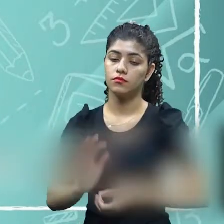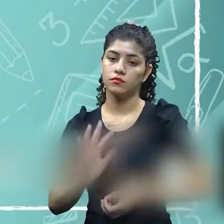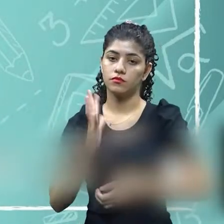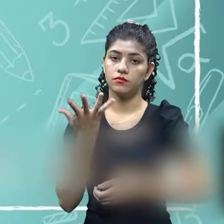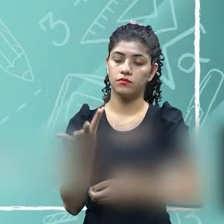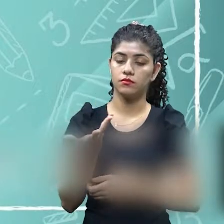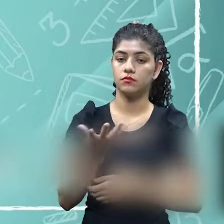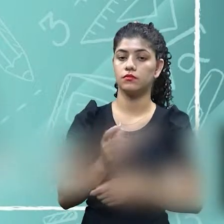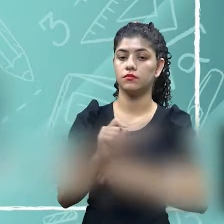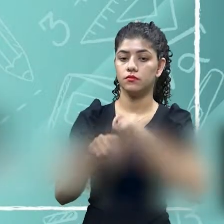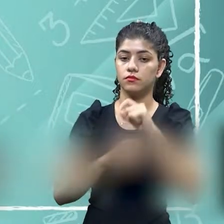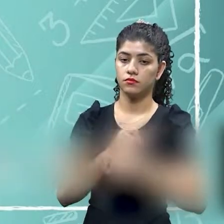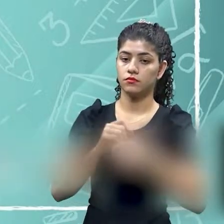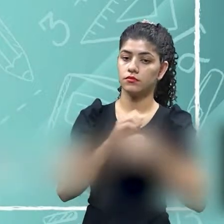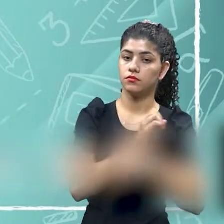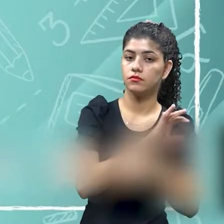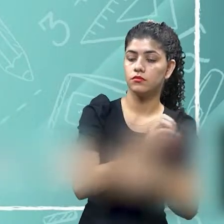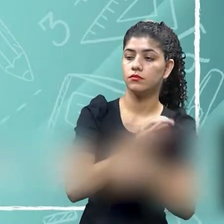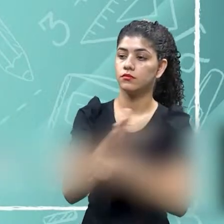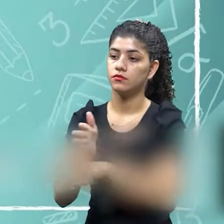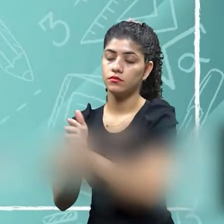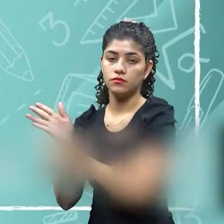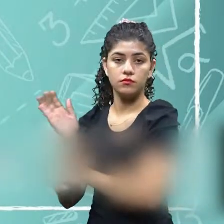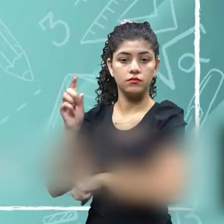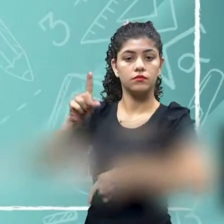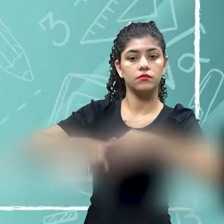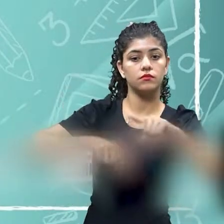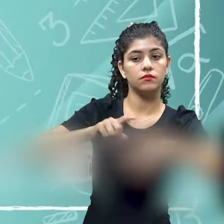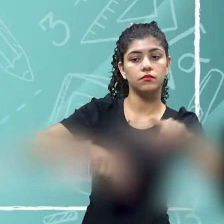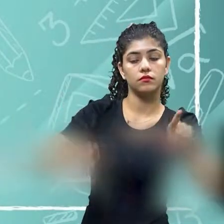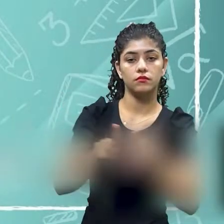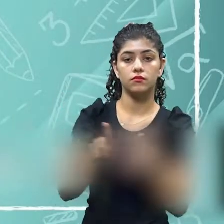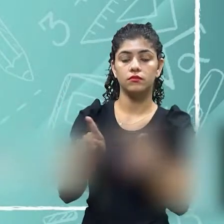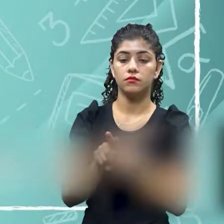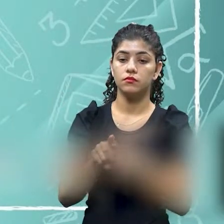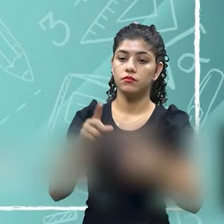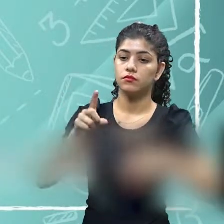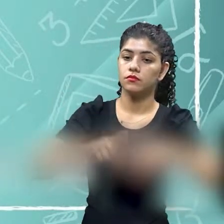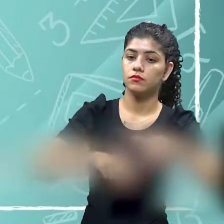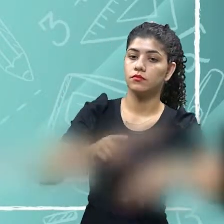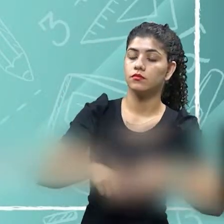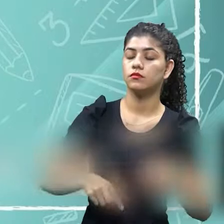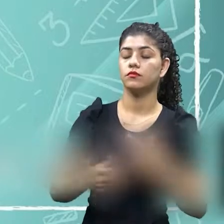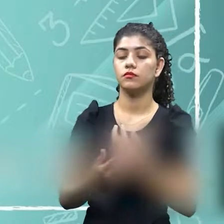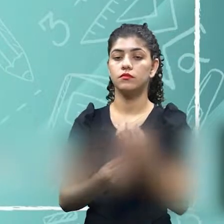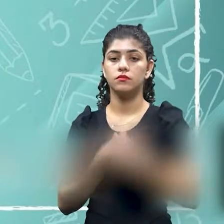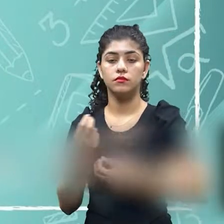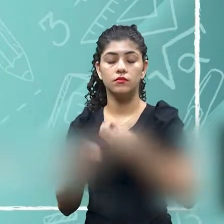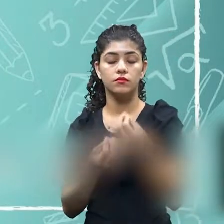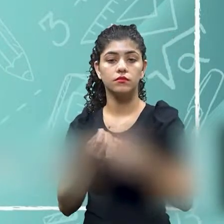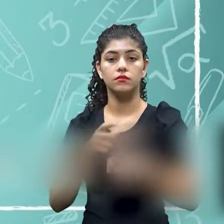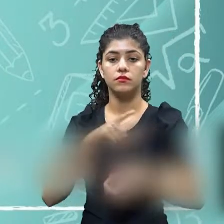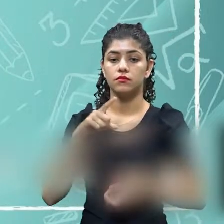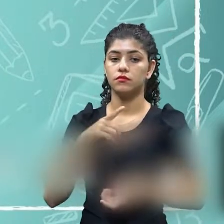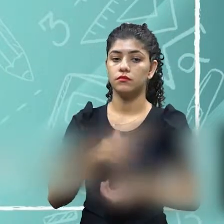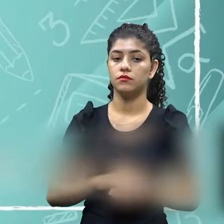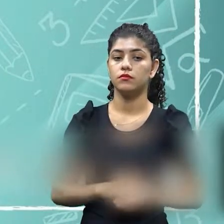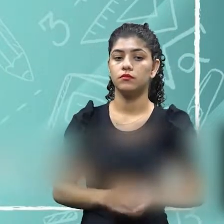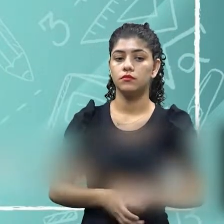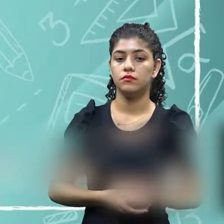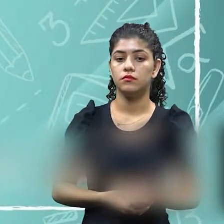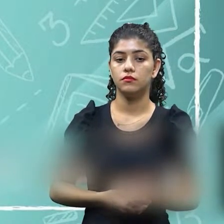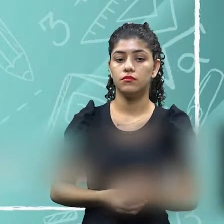que funciona a questão da expedição e distribuição dos materiais e produtos, matéria-primas também, que são